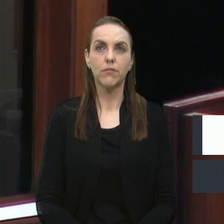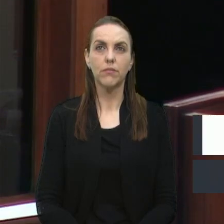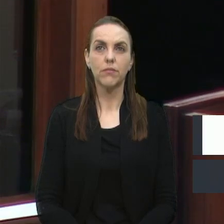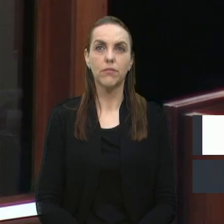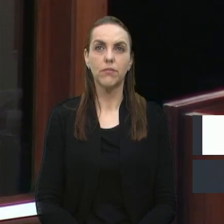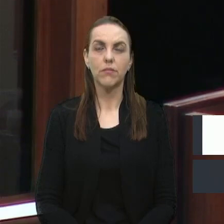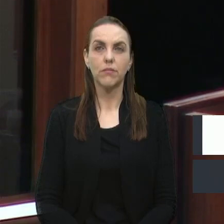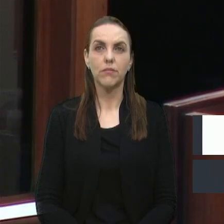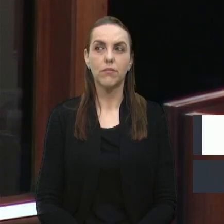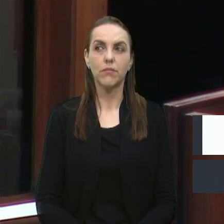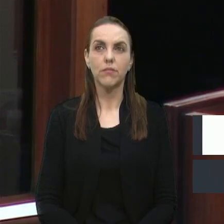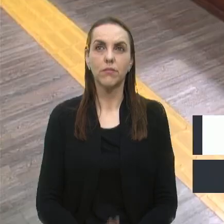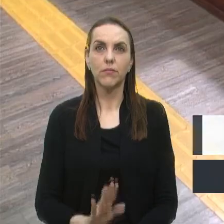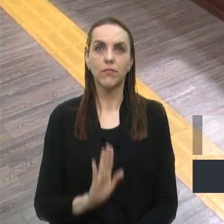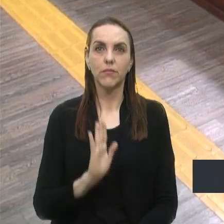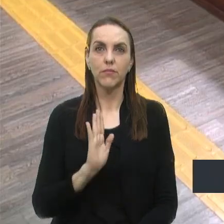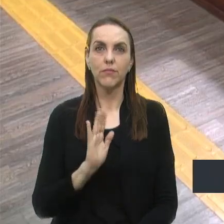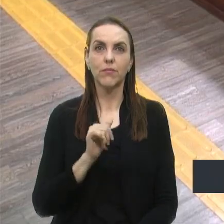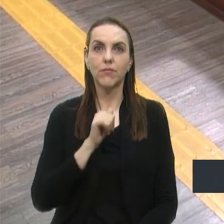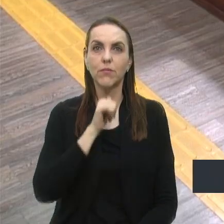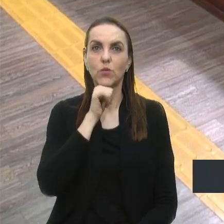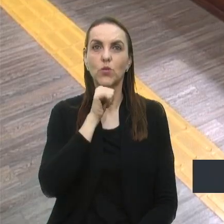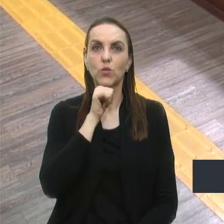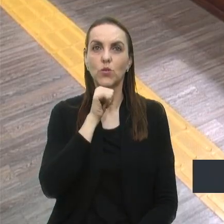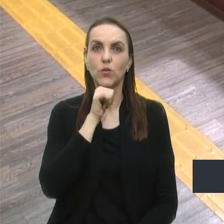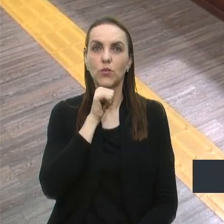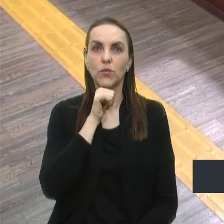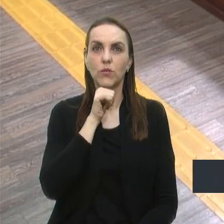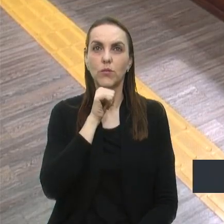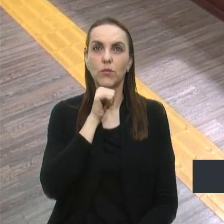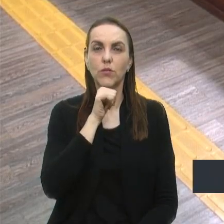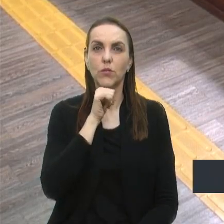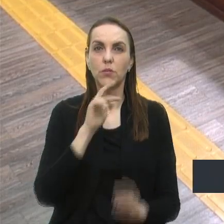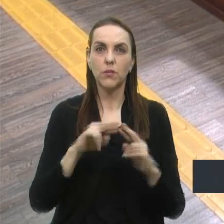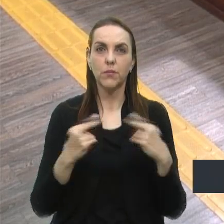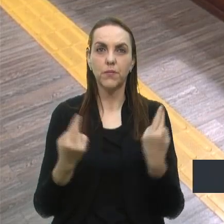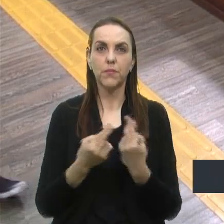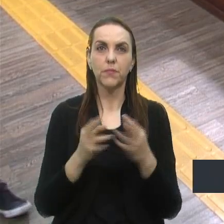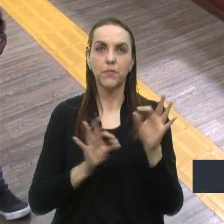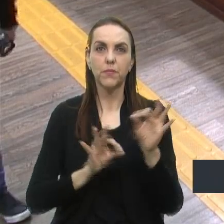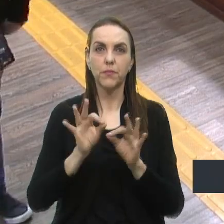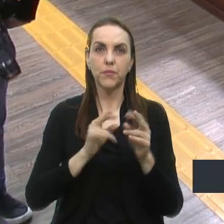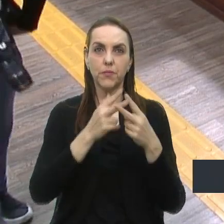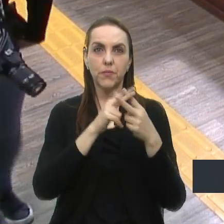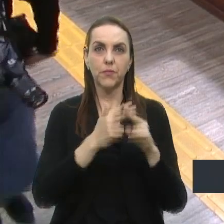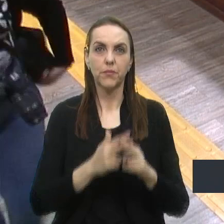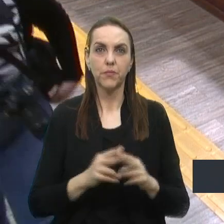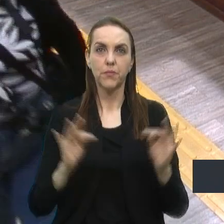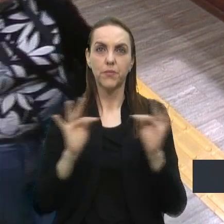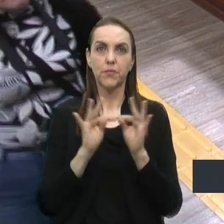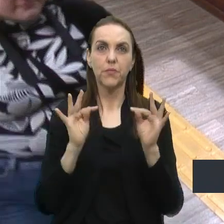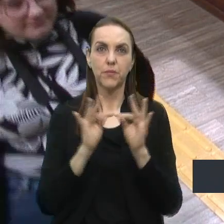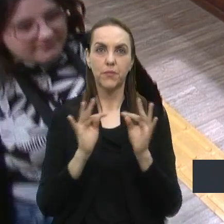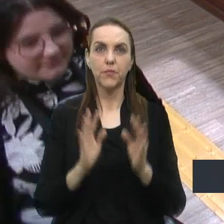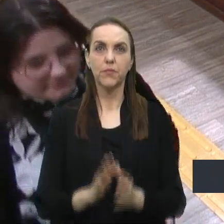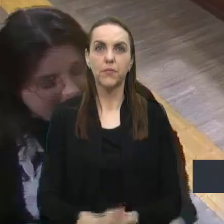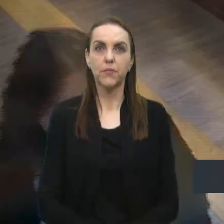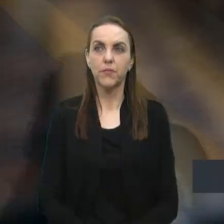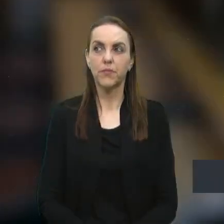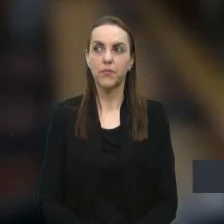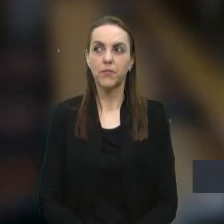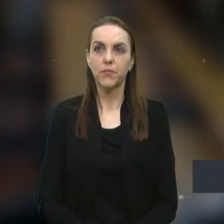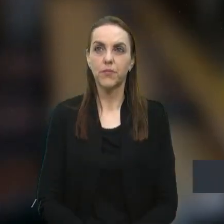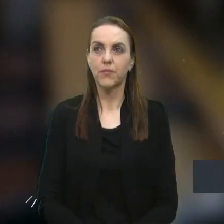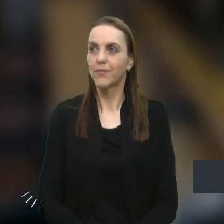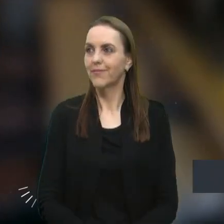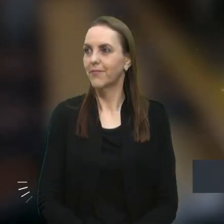Vamos suspender, acho que... Vou suspender a sessão para ajustarmos a questão técnica. Todo mundo precisa.